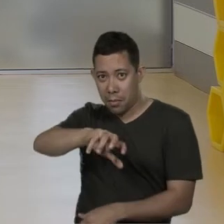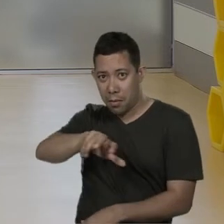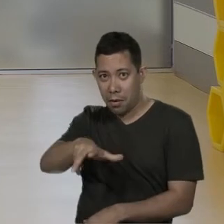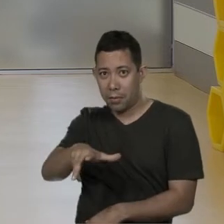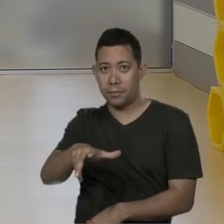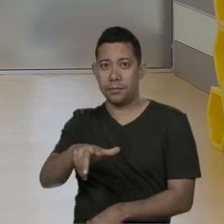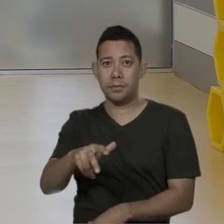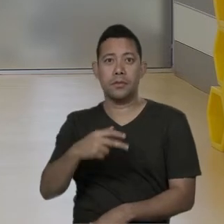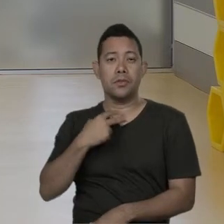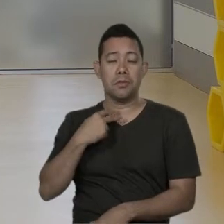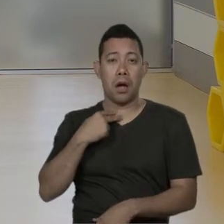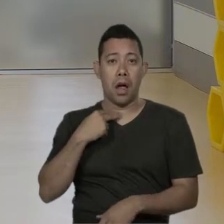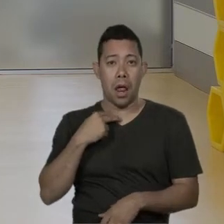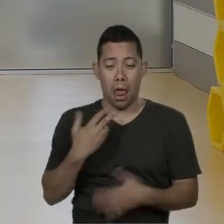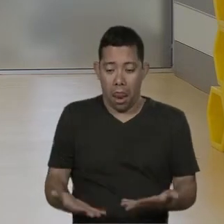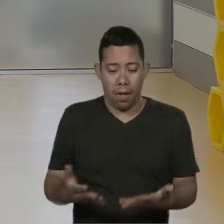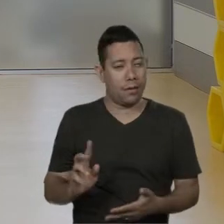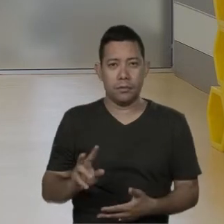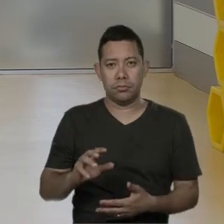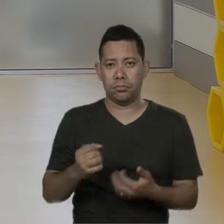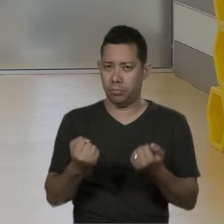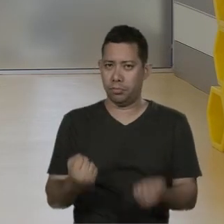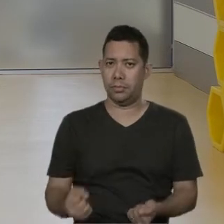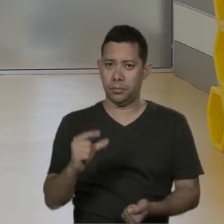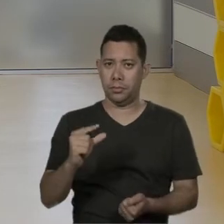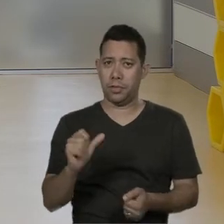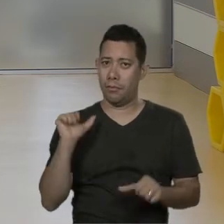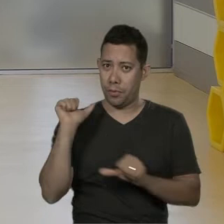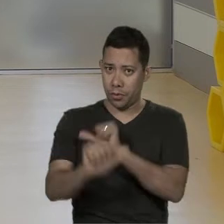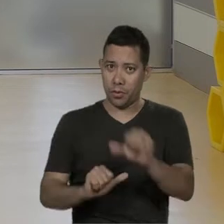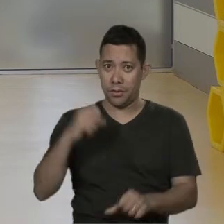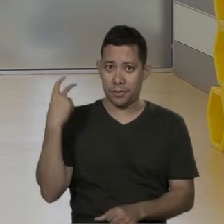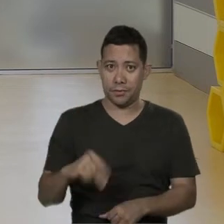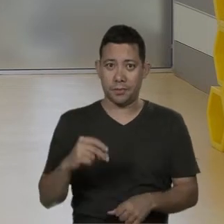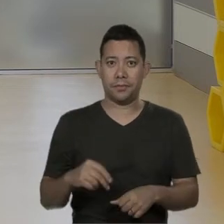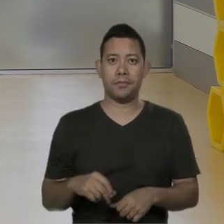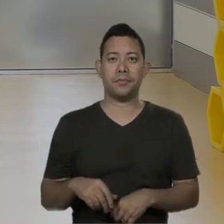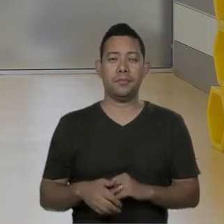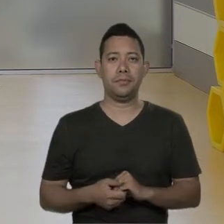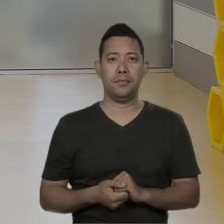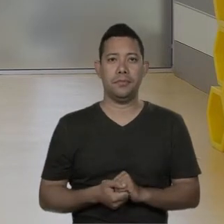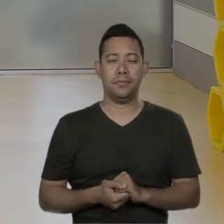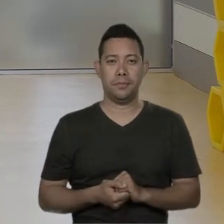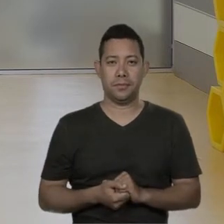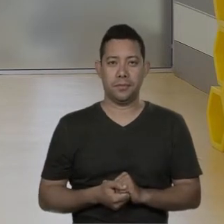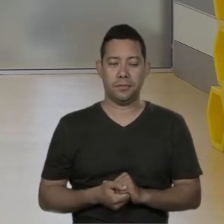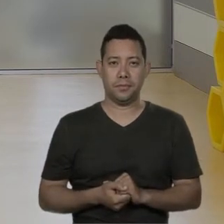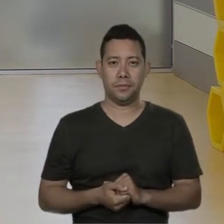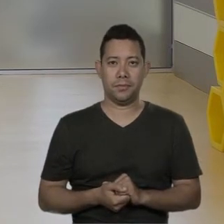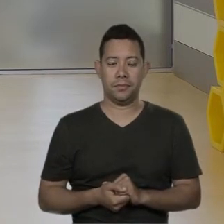pode pedalar vazio lá em cima. 3, 2, 1 e desce e sobe.